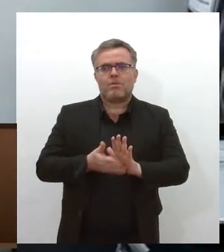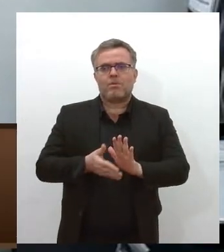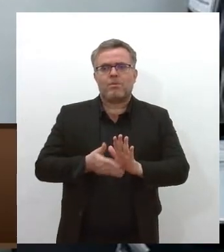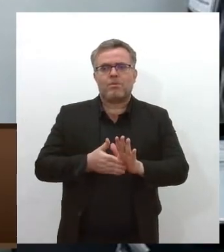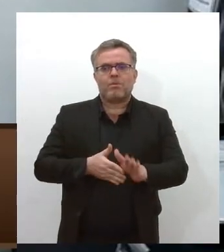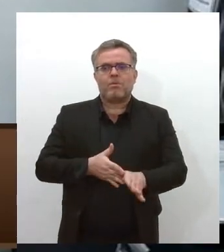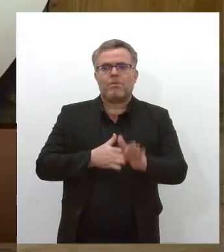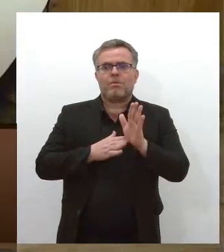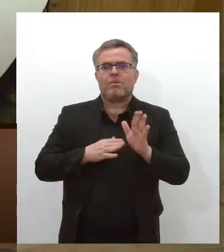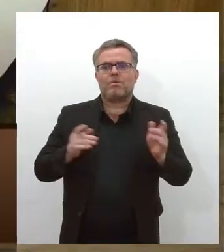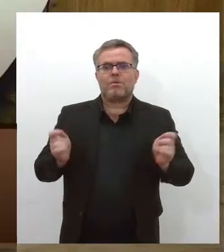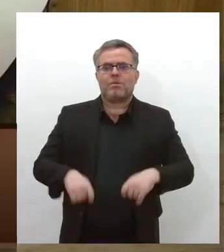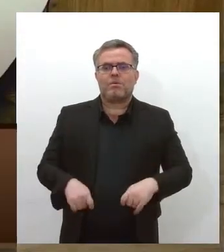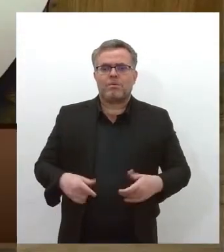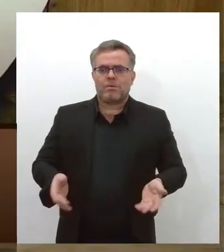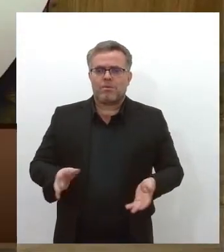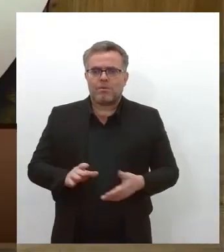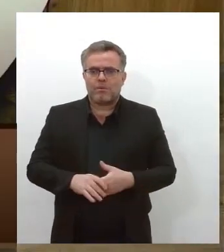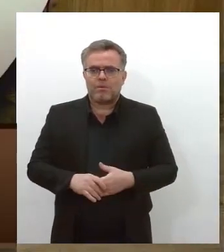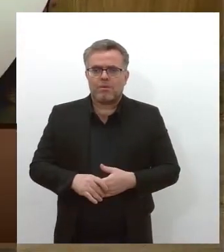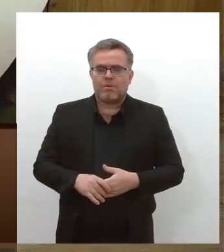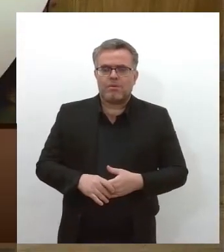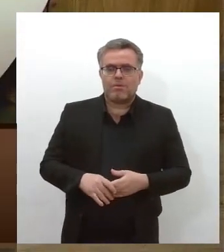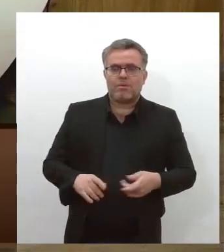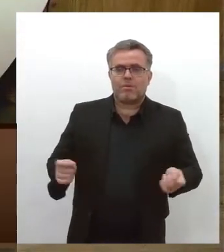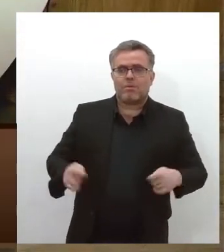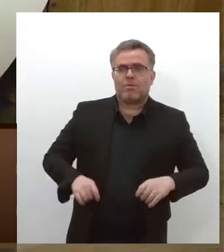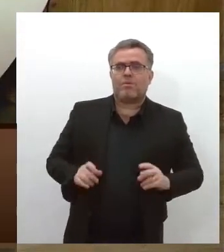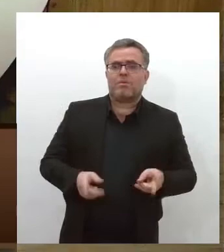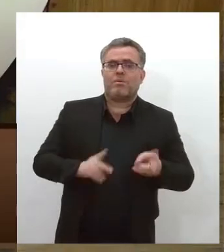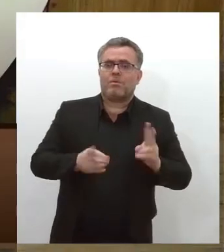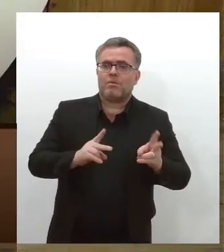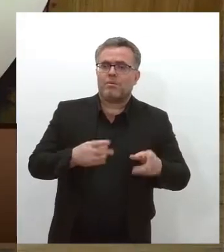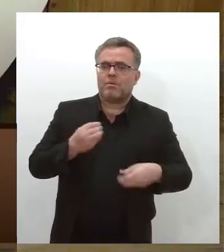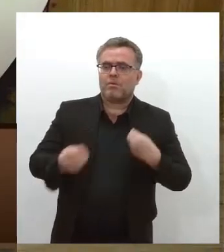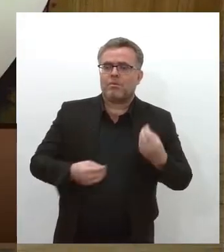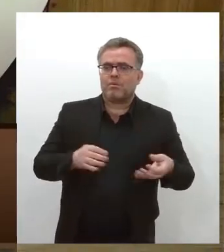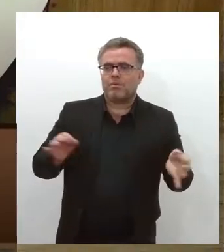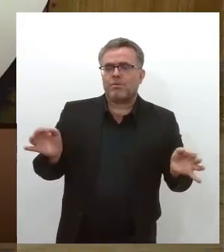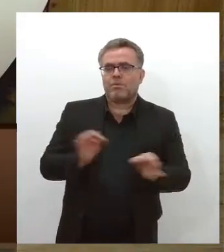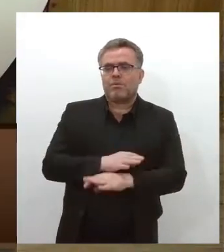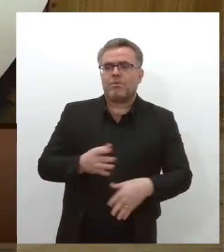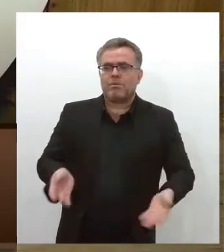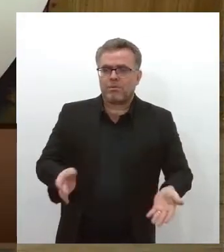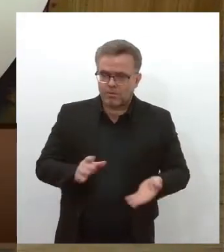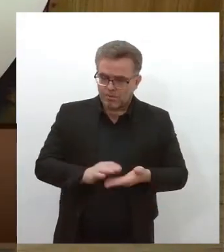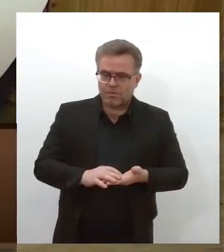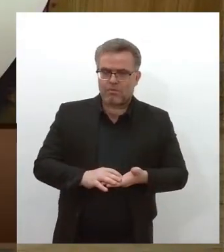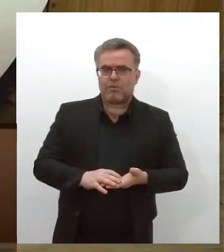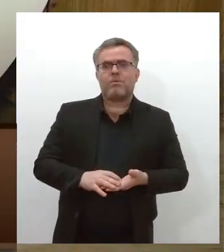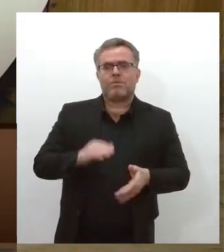legislativo. Ô, doutor Valdir, explica para a gente o que é o chamado voto útil.